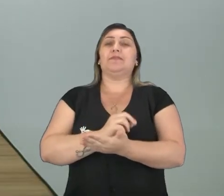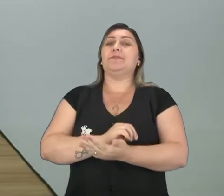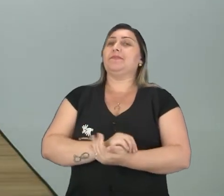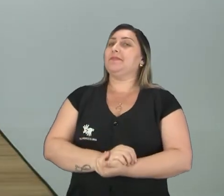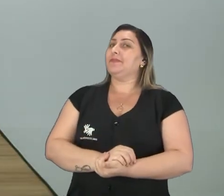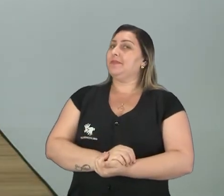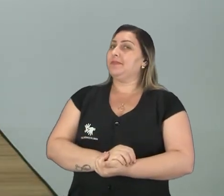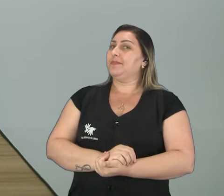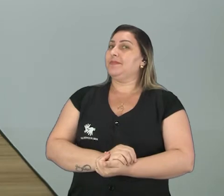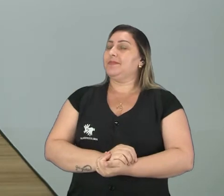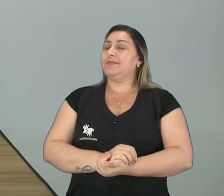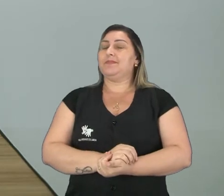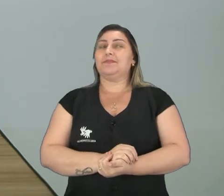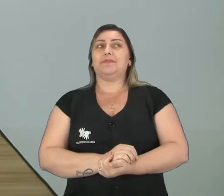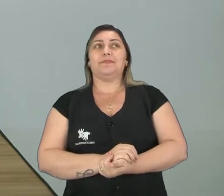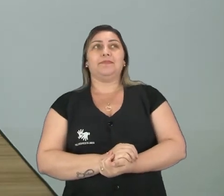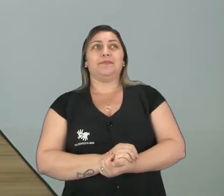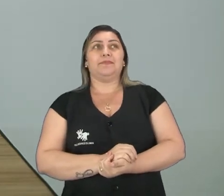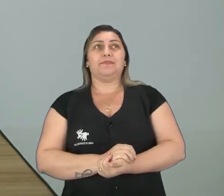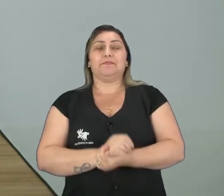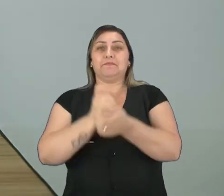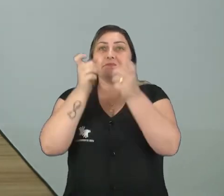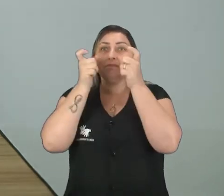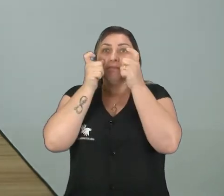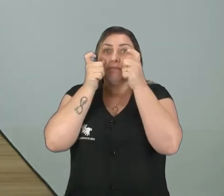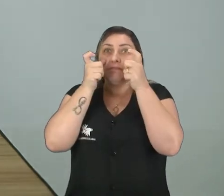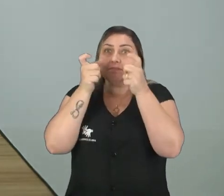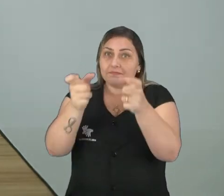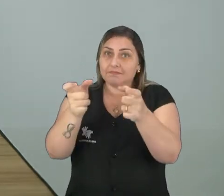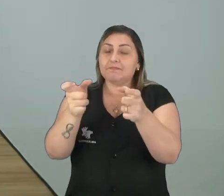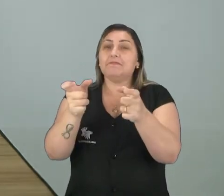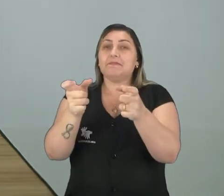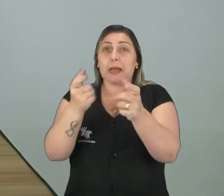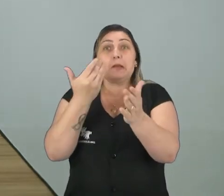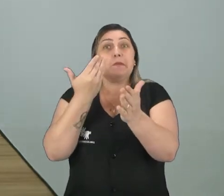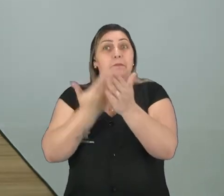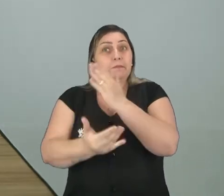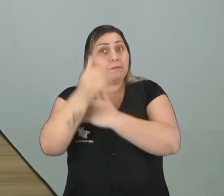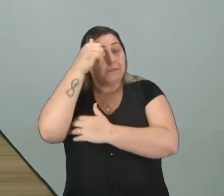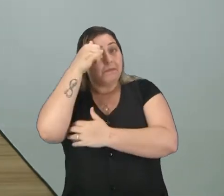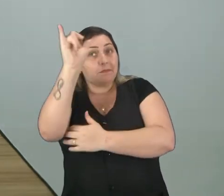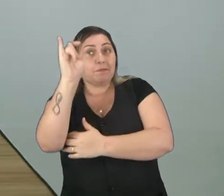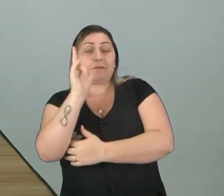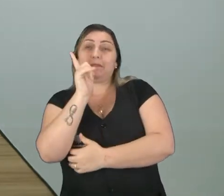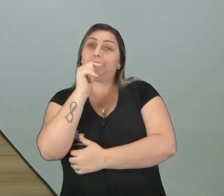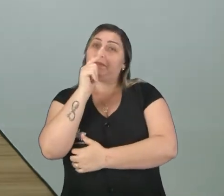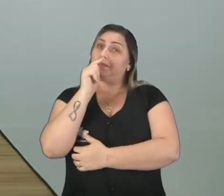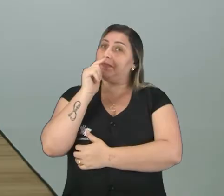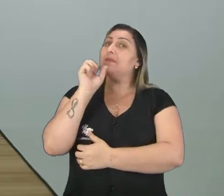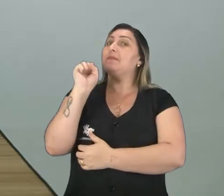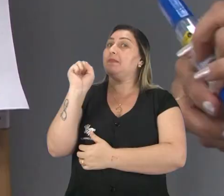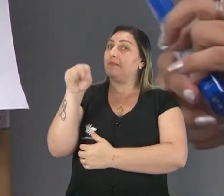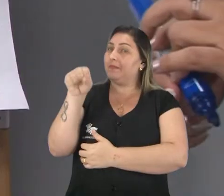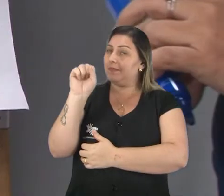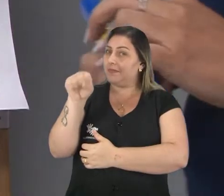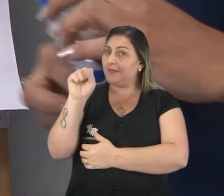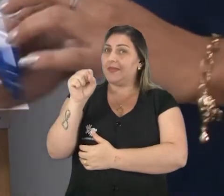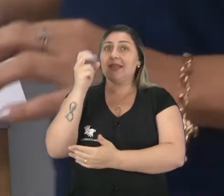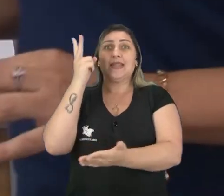Será que devemos estar atentos a aos vazamentos? Sim,